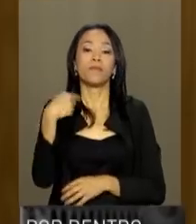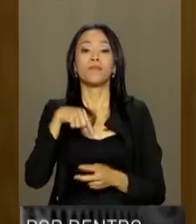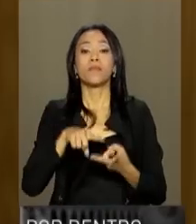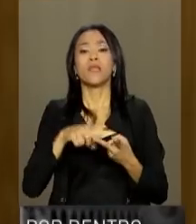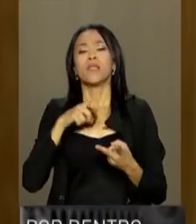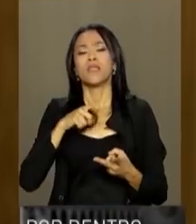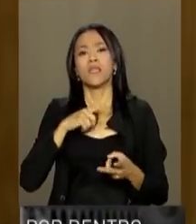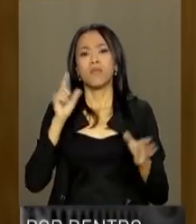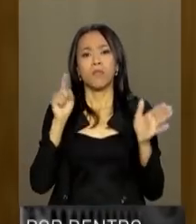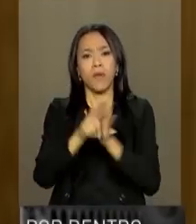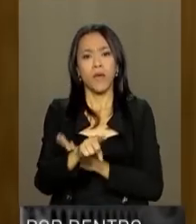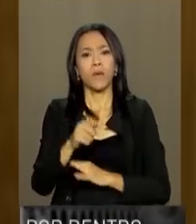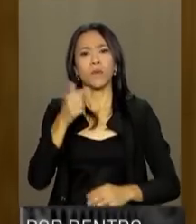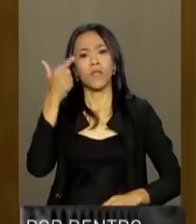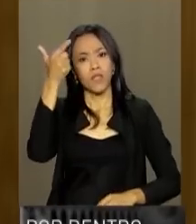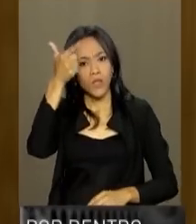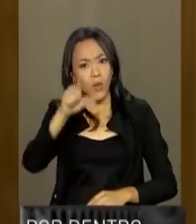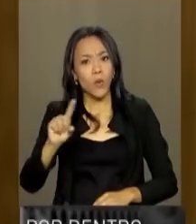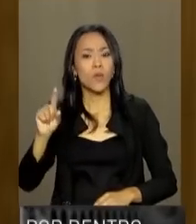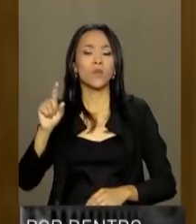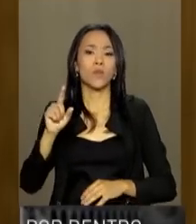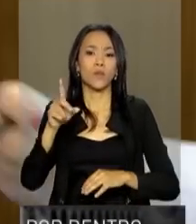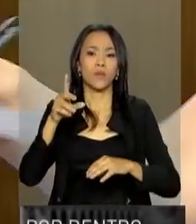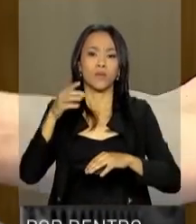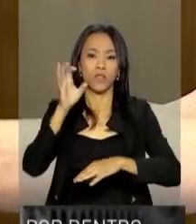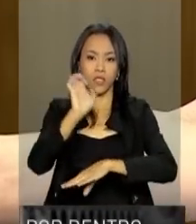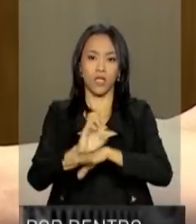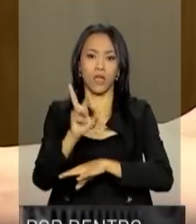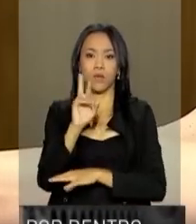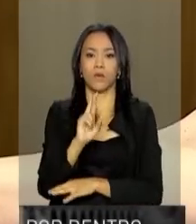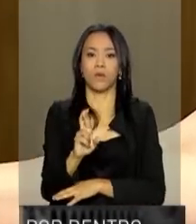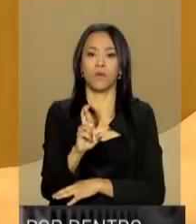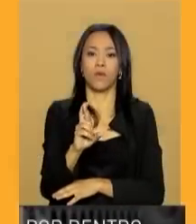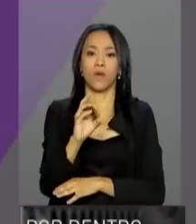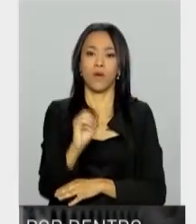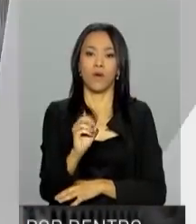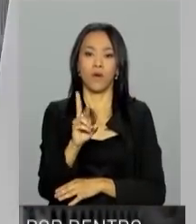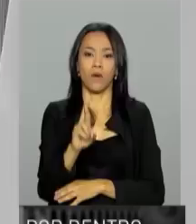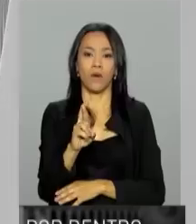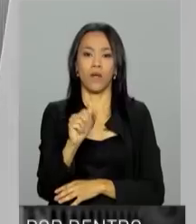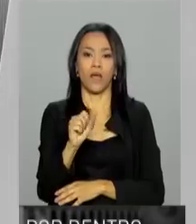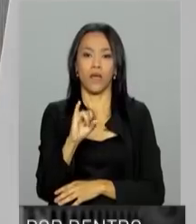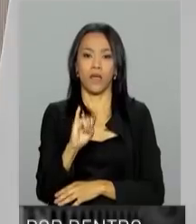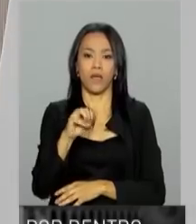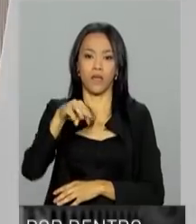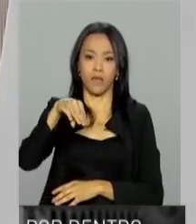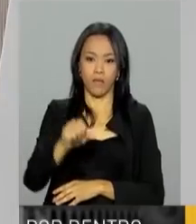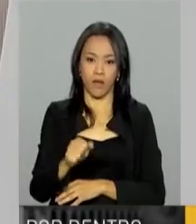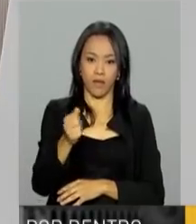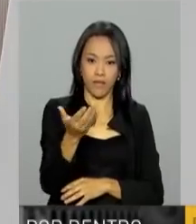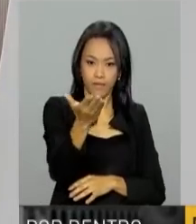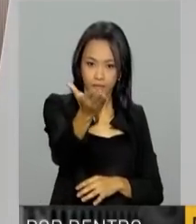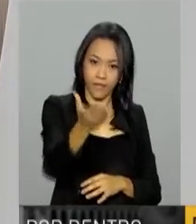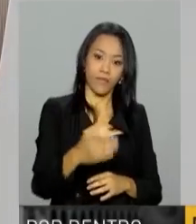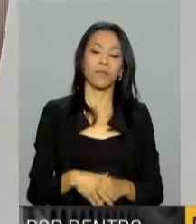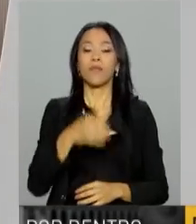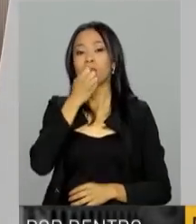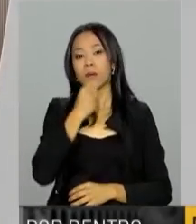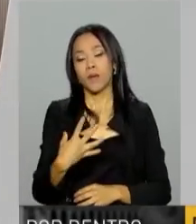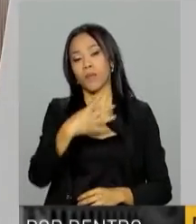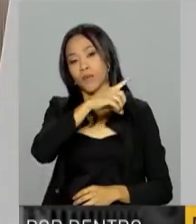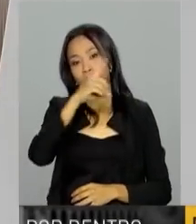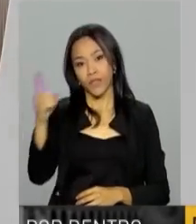tem pergunta agora lá de boa vista em roraima vamos então ouvir bom dia ministro uma terra onde já